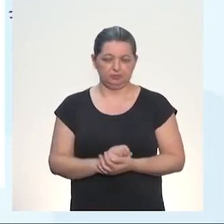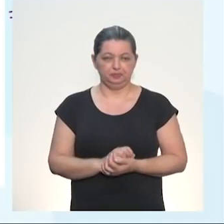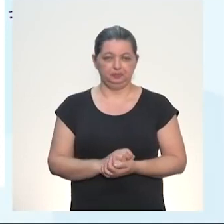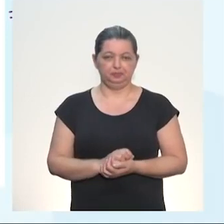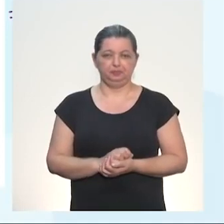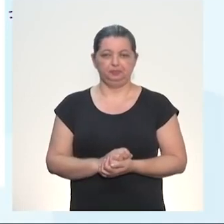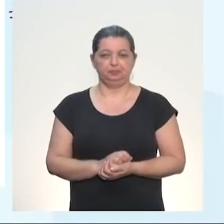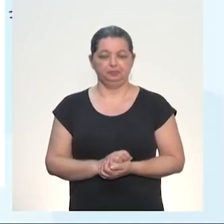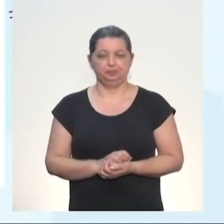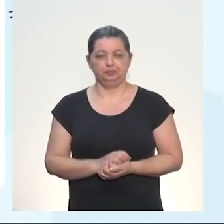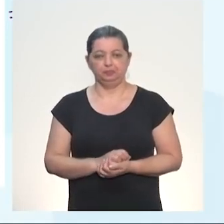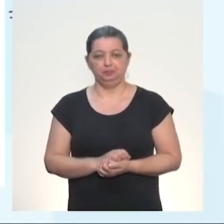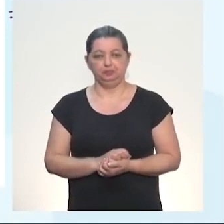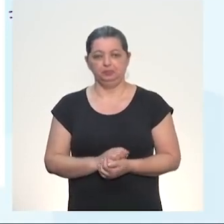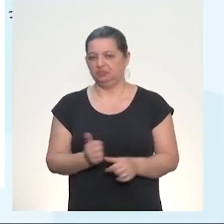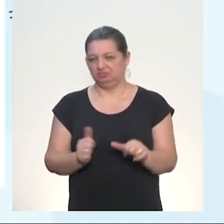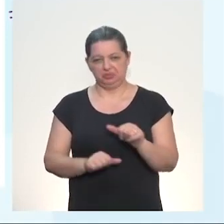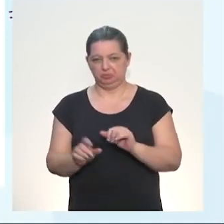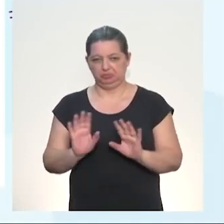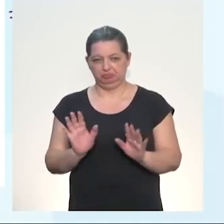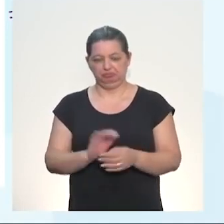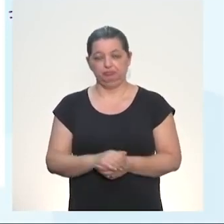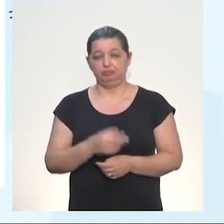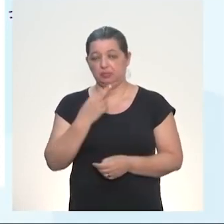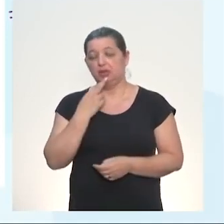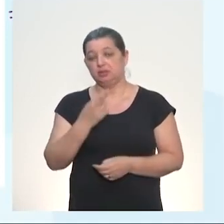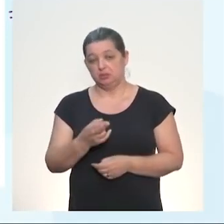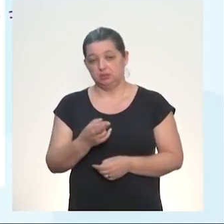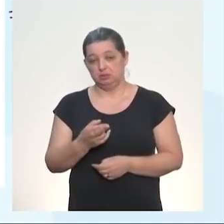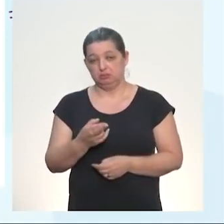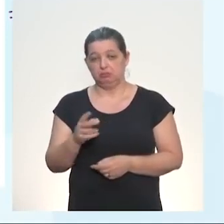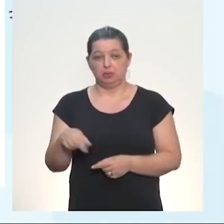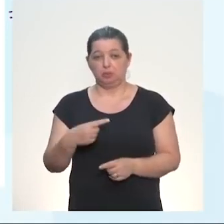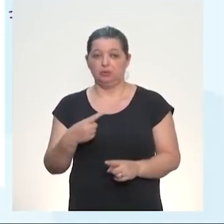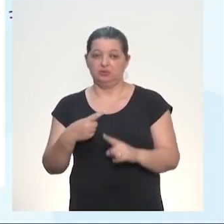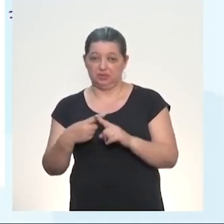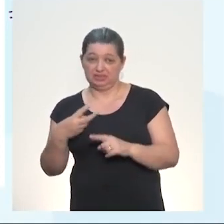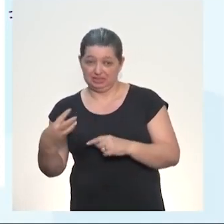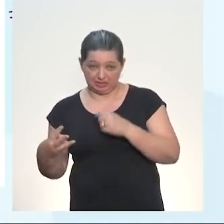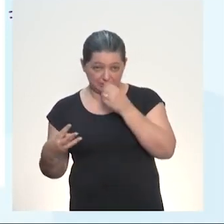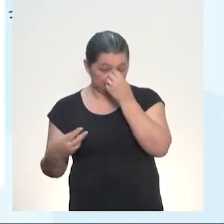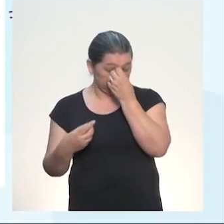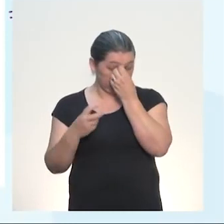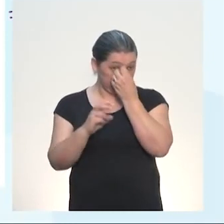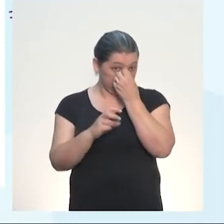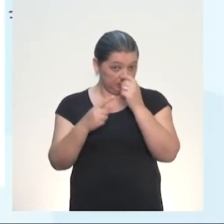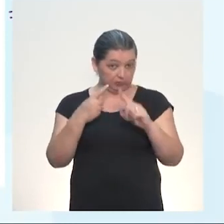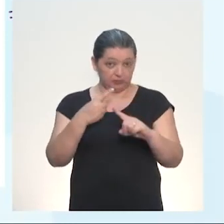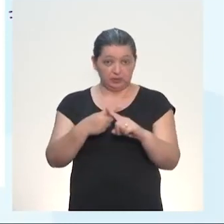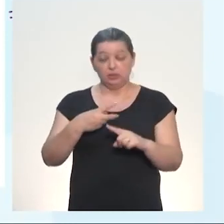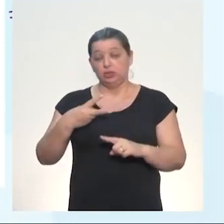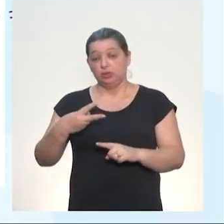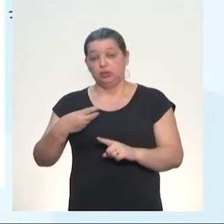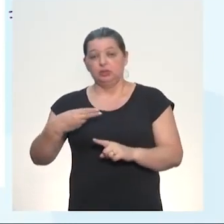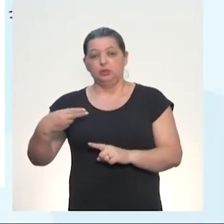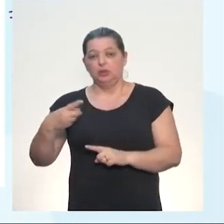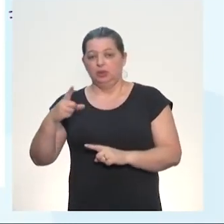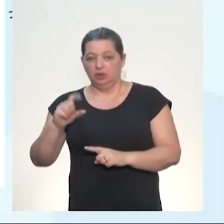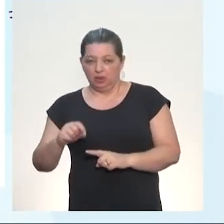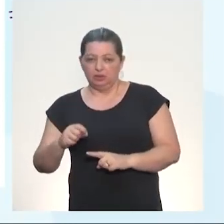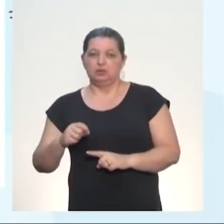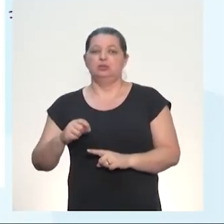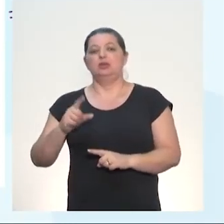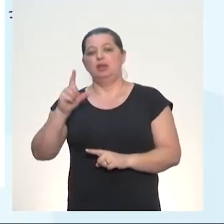não altera o produto? Não. Então, eu vou pegar os 2 primeiros e o resultado vezes o terceiro. 5 vezes 2, 10. E 10